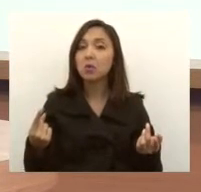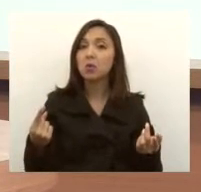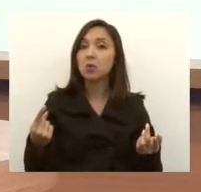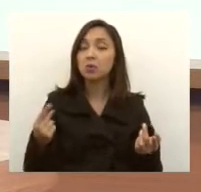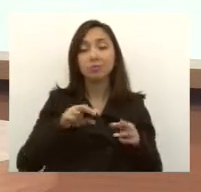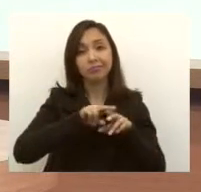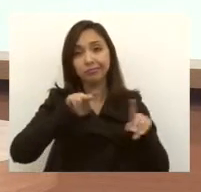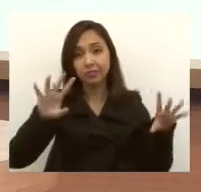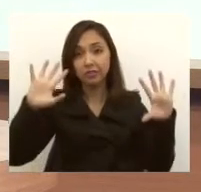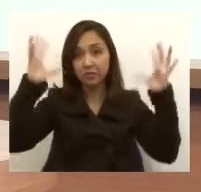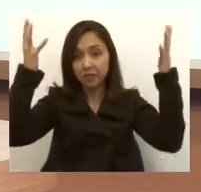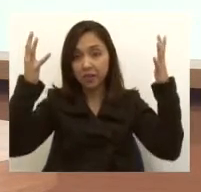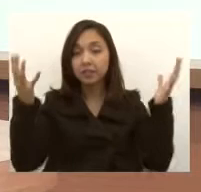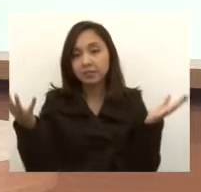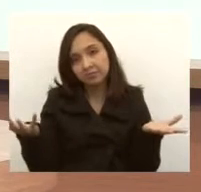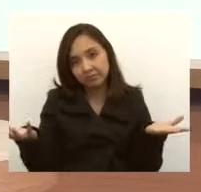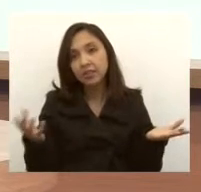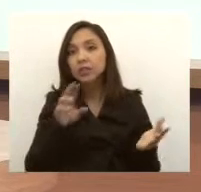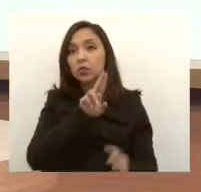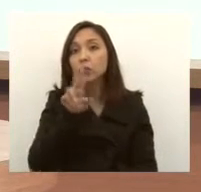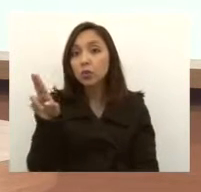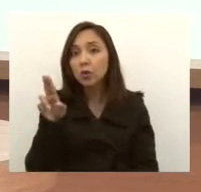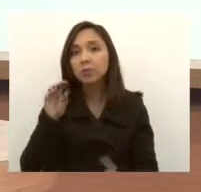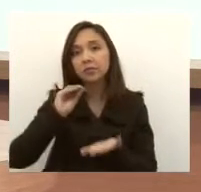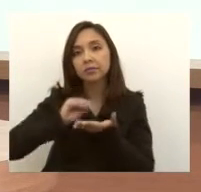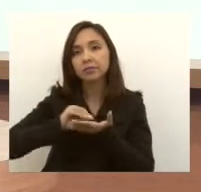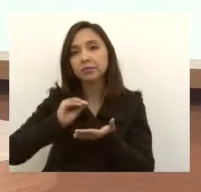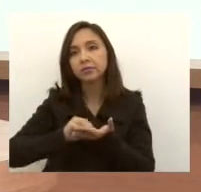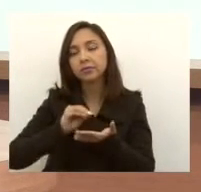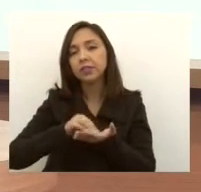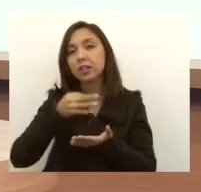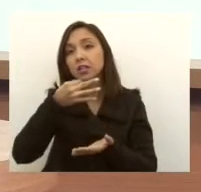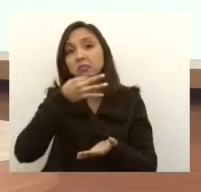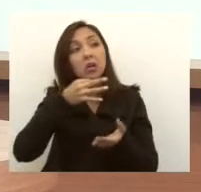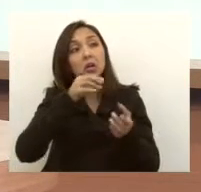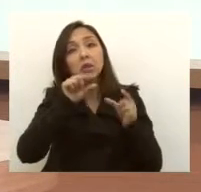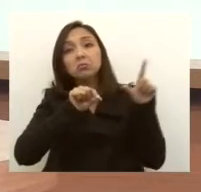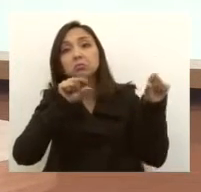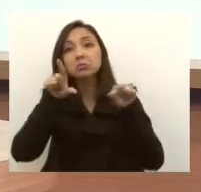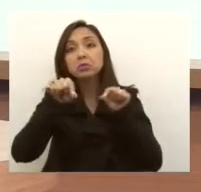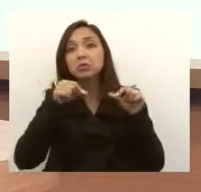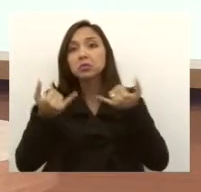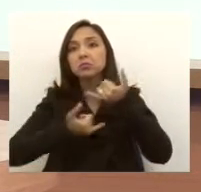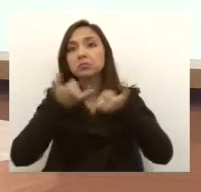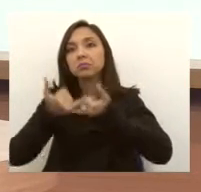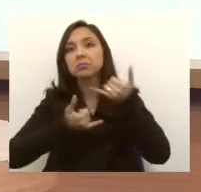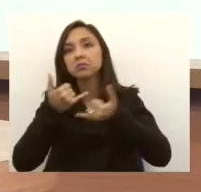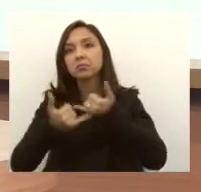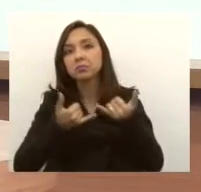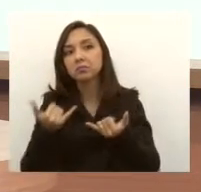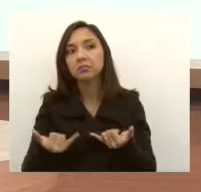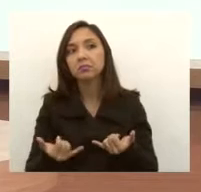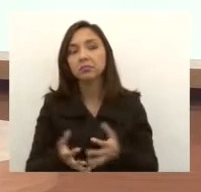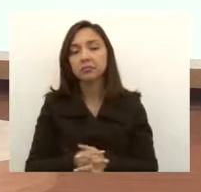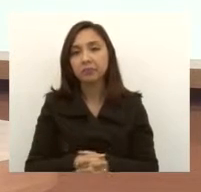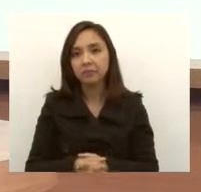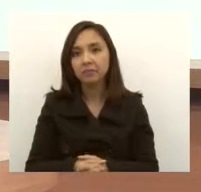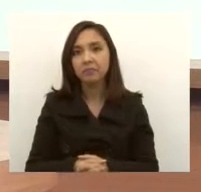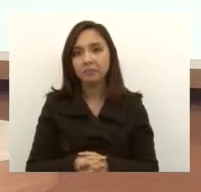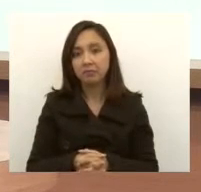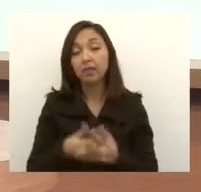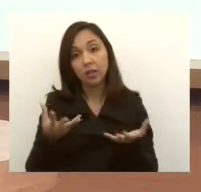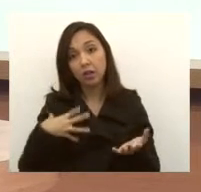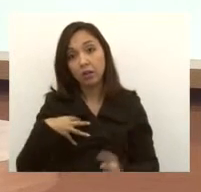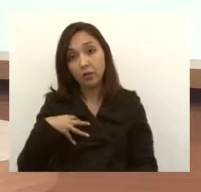desses eventos, isso se chama falta de opção de lazer para a juventude de nossa cidade. Aí os nossos